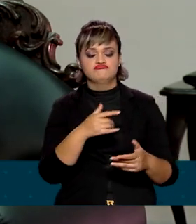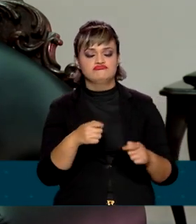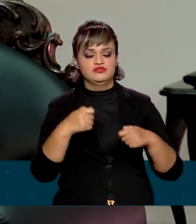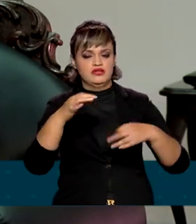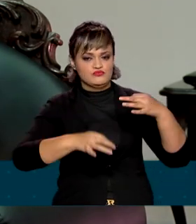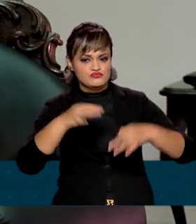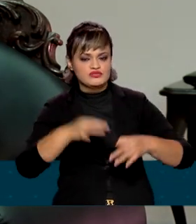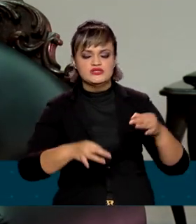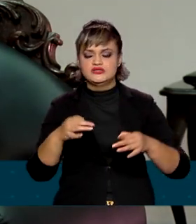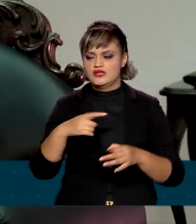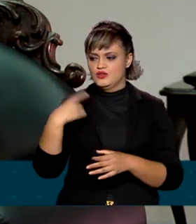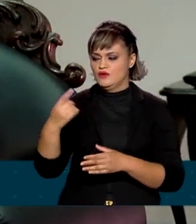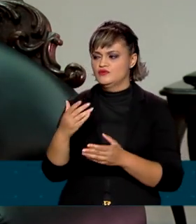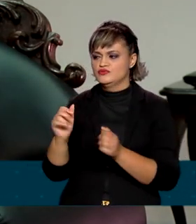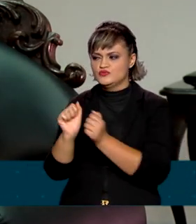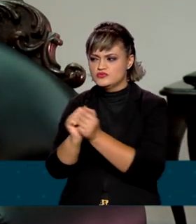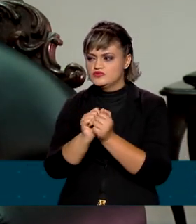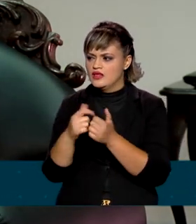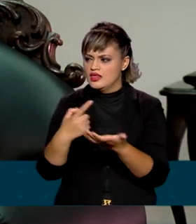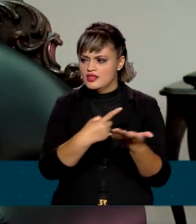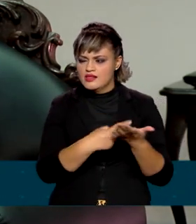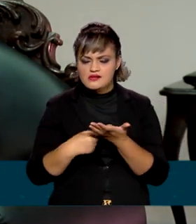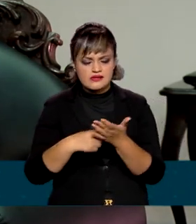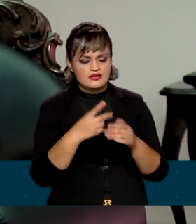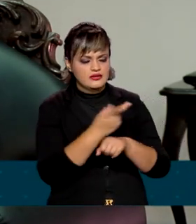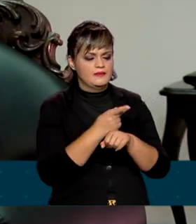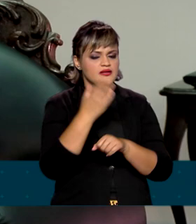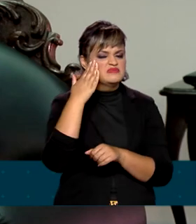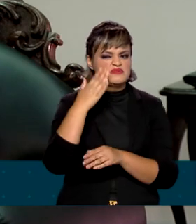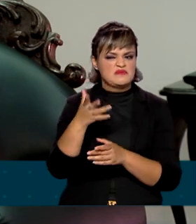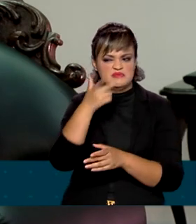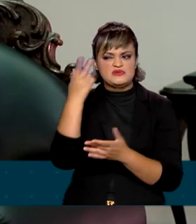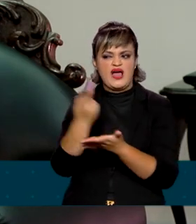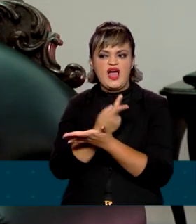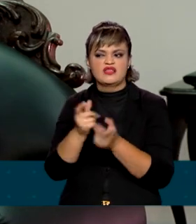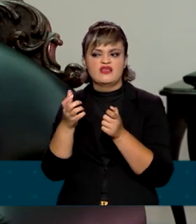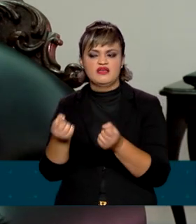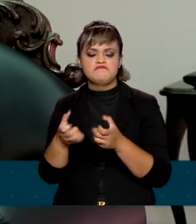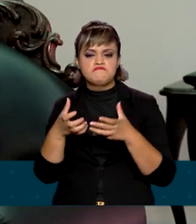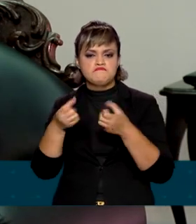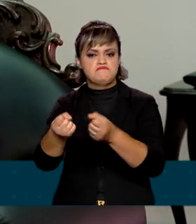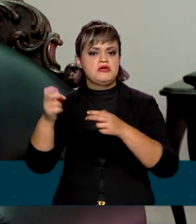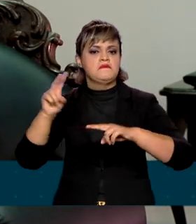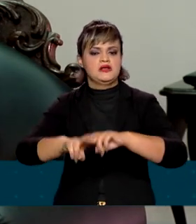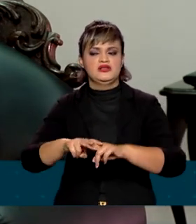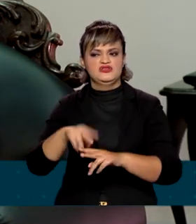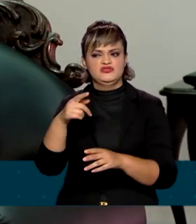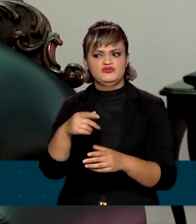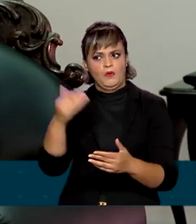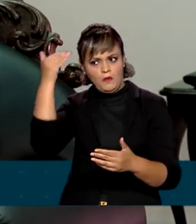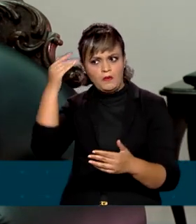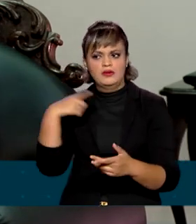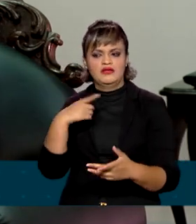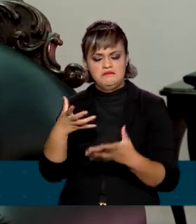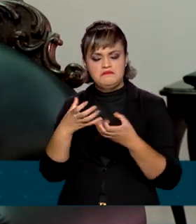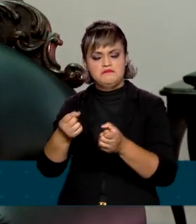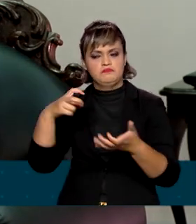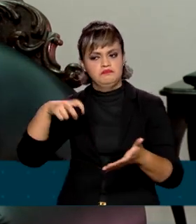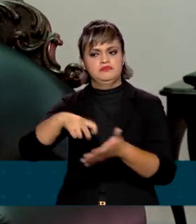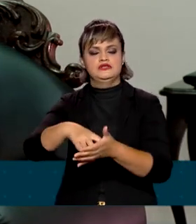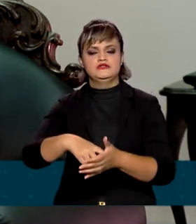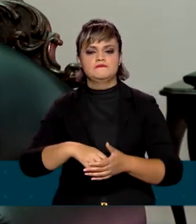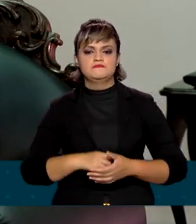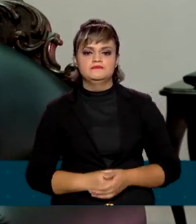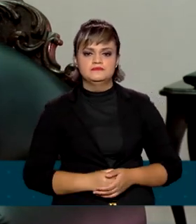trabalhado muito firme nisso no sentido de cumprir essas buscas prender essas pessoas e responsabilizar quem tira esse dinheiro da finalidade